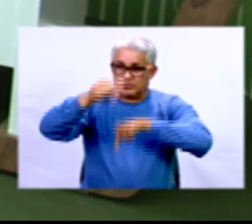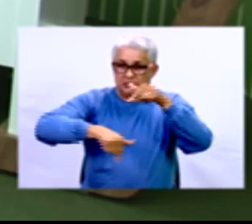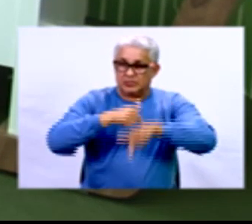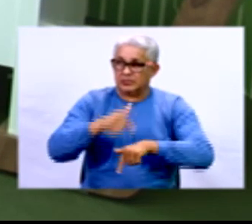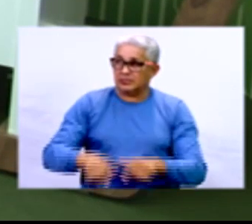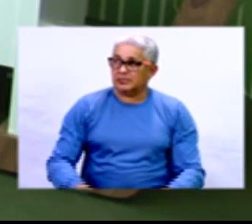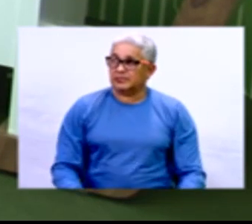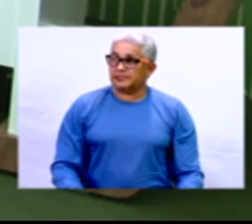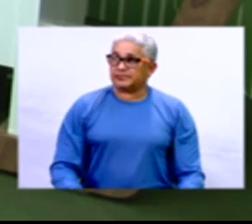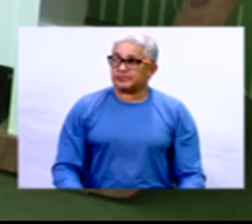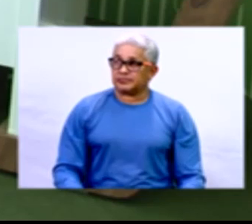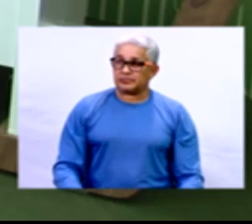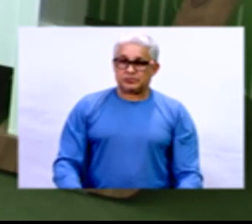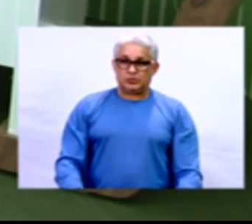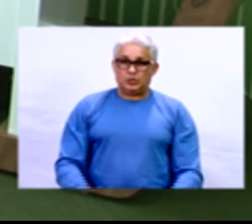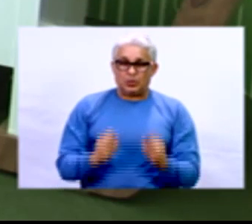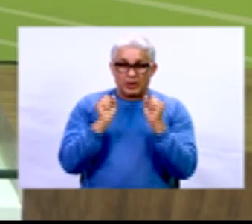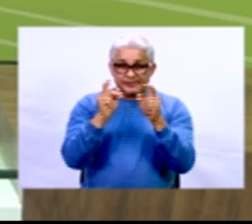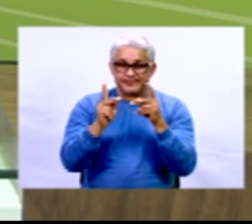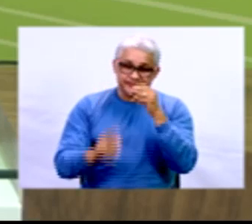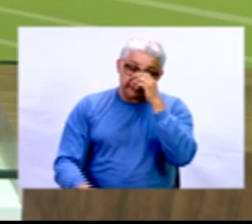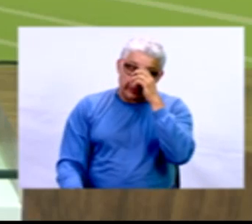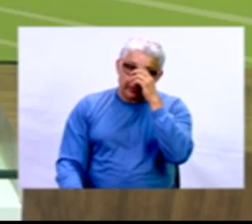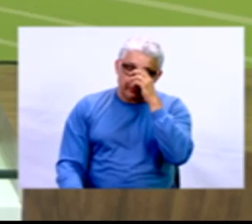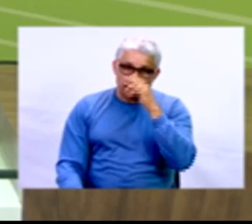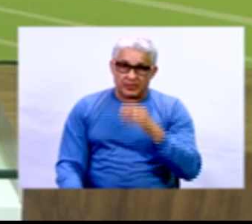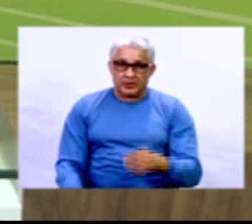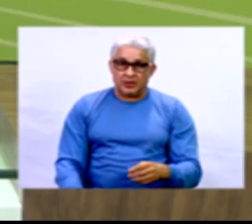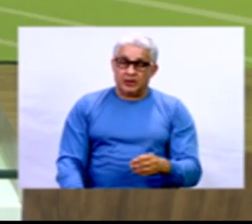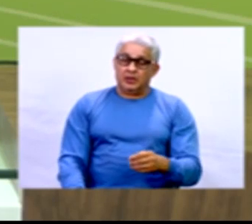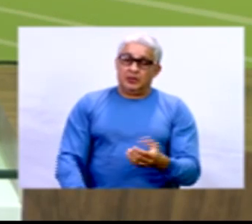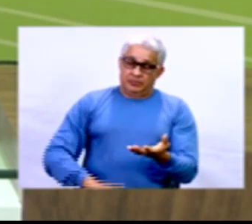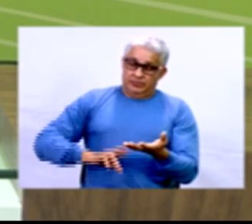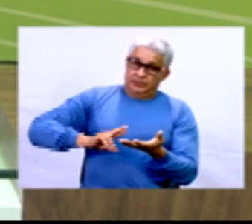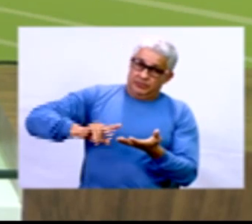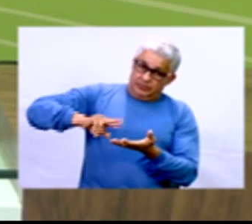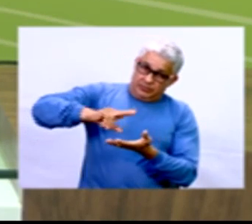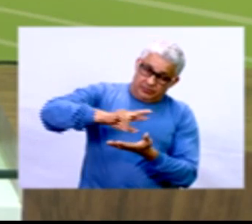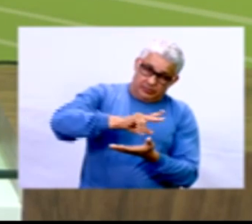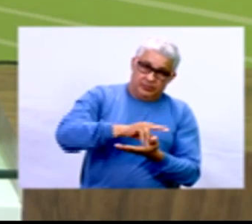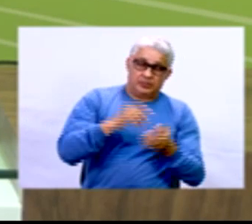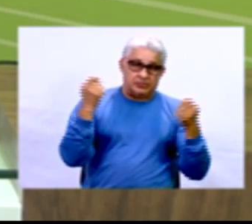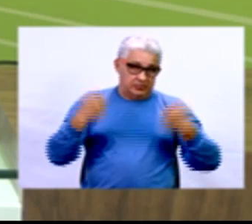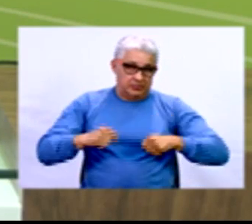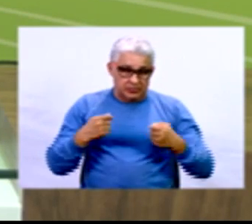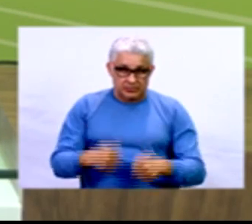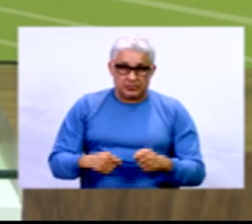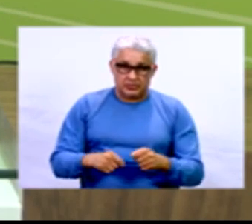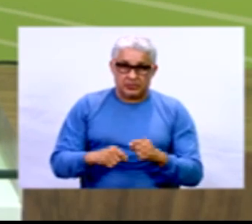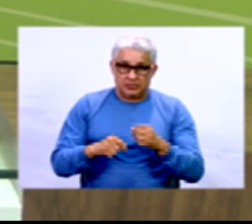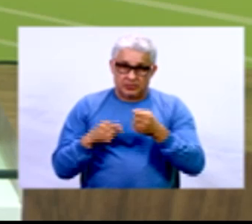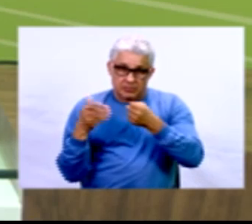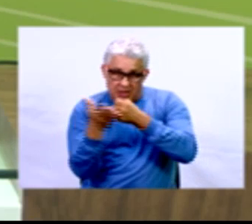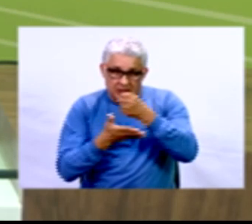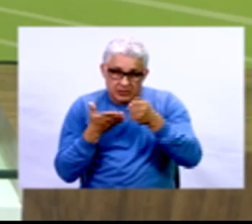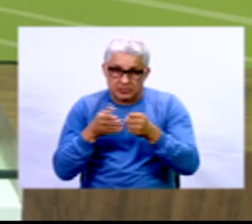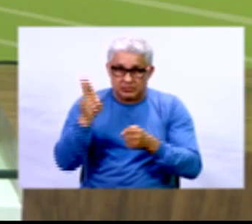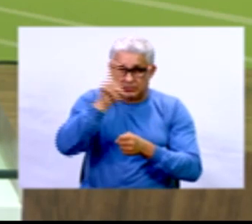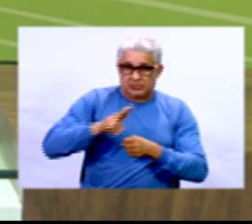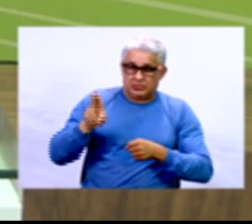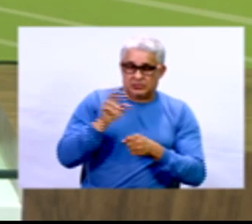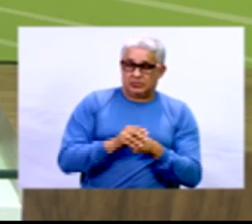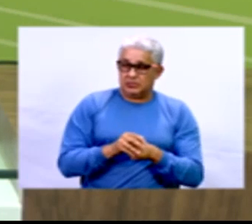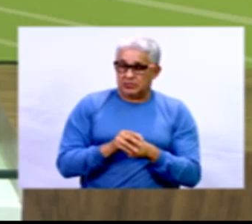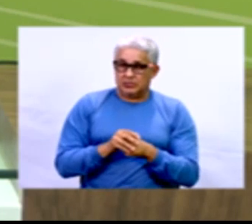professor? Isso aí, professora. Pessoal, dentre os requisitos básicos para o uso de recursos